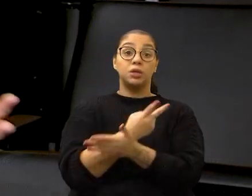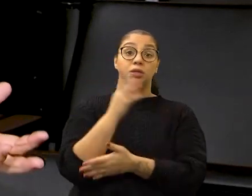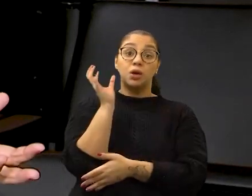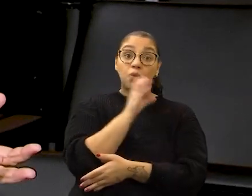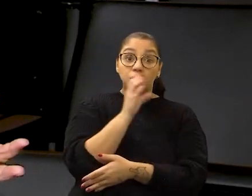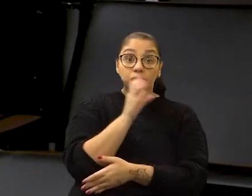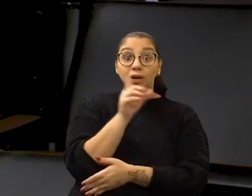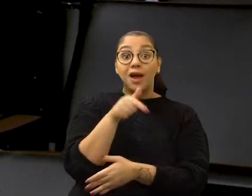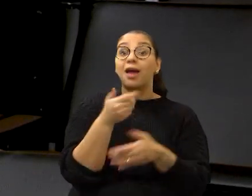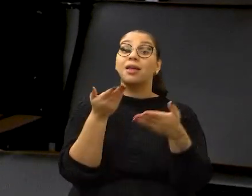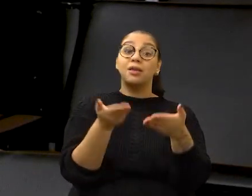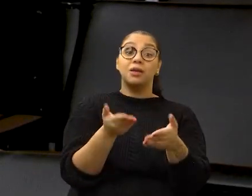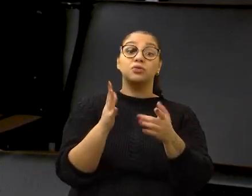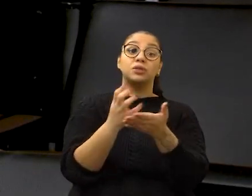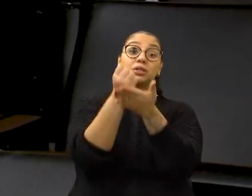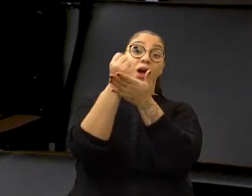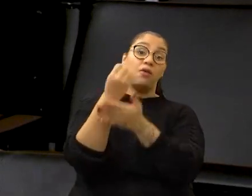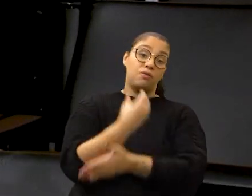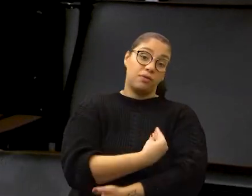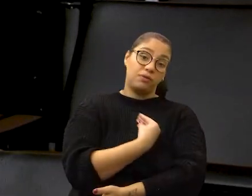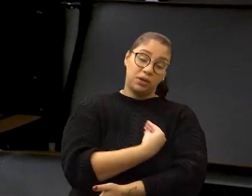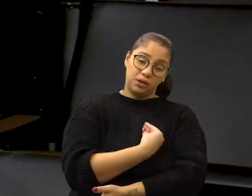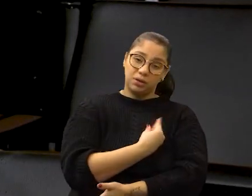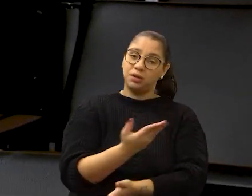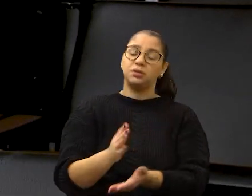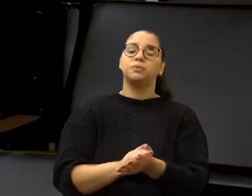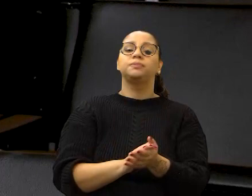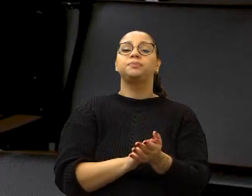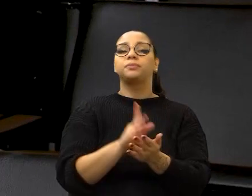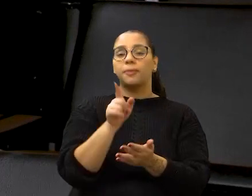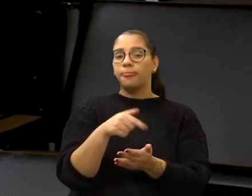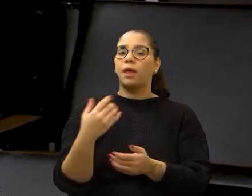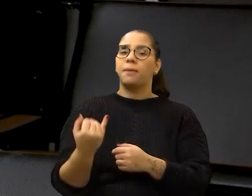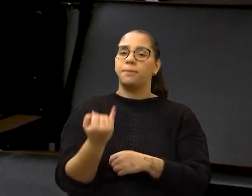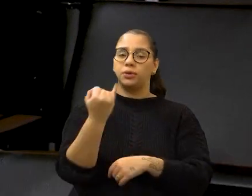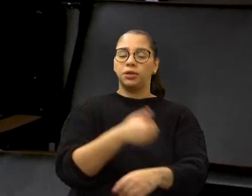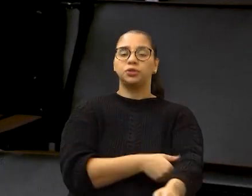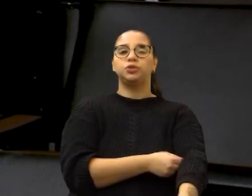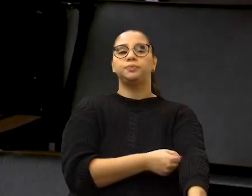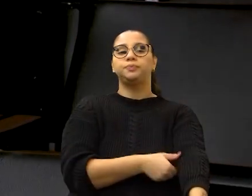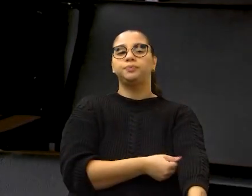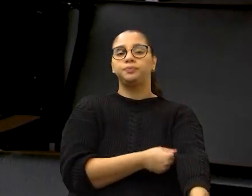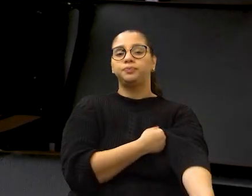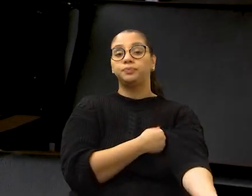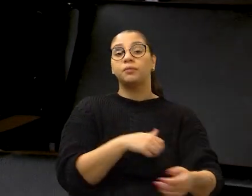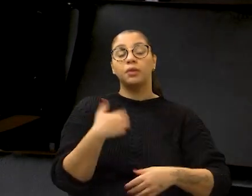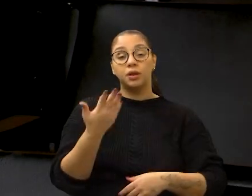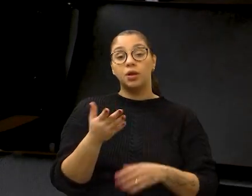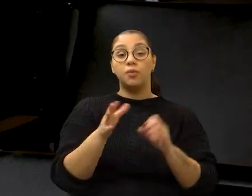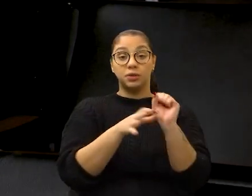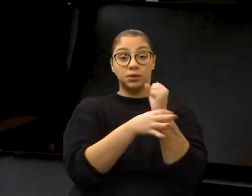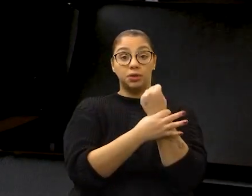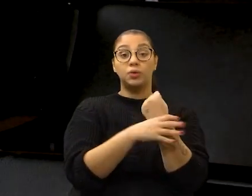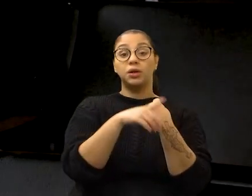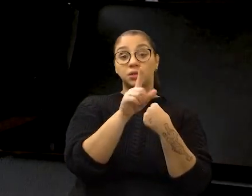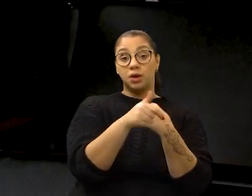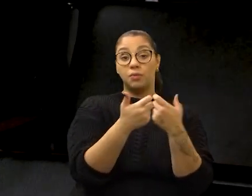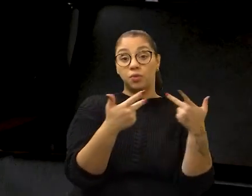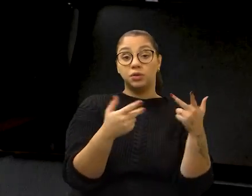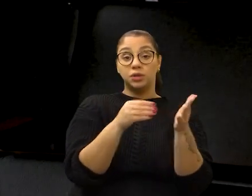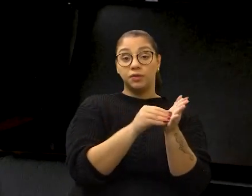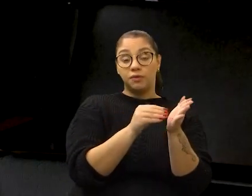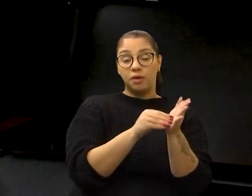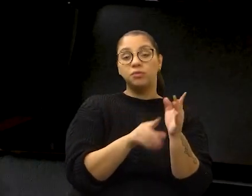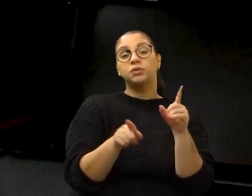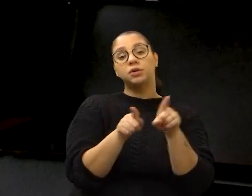emergência. E isso salva vidas, né? Isso é muito importante. Então, a segurança é uma das pautas,